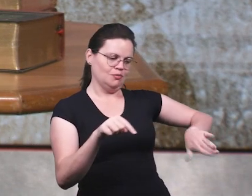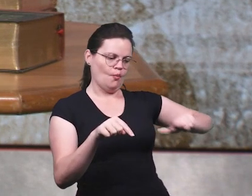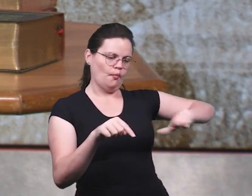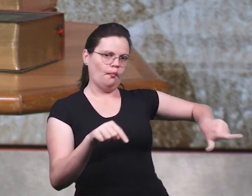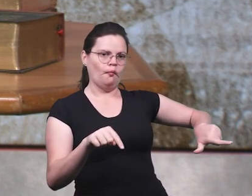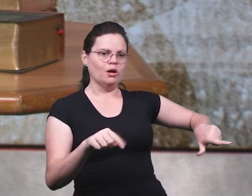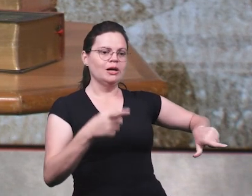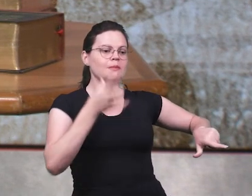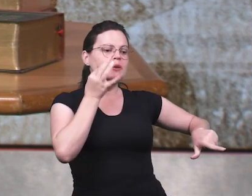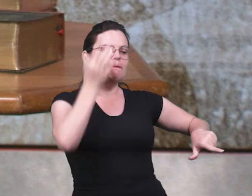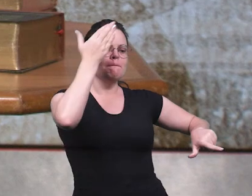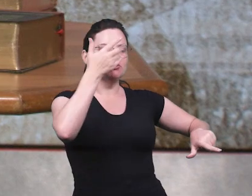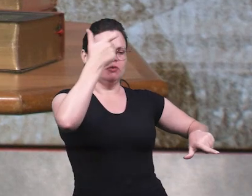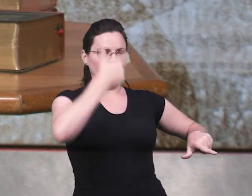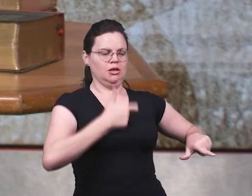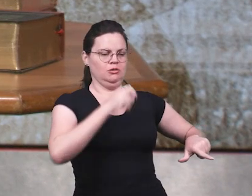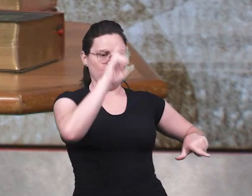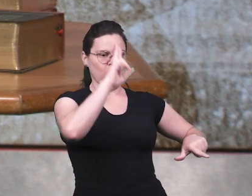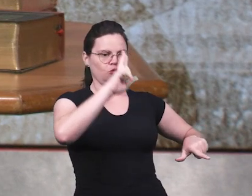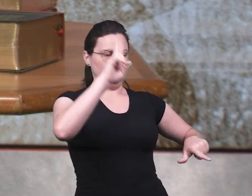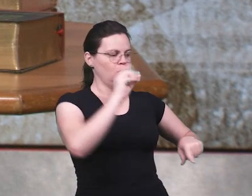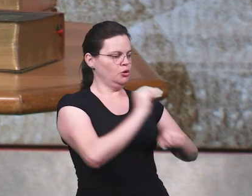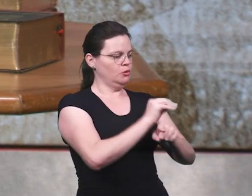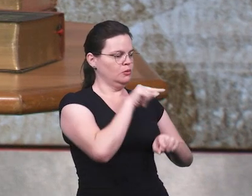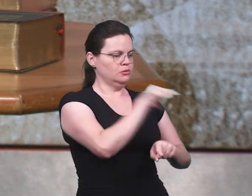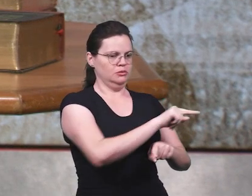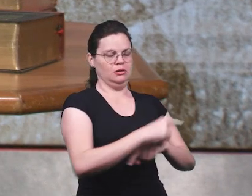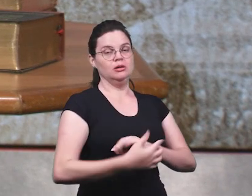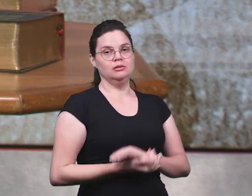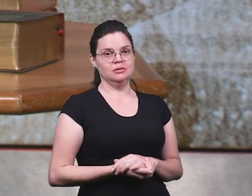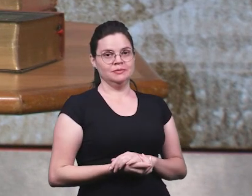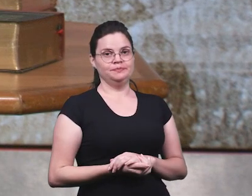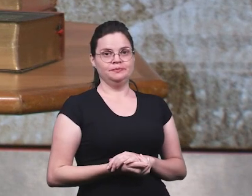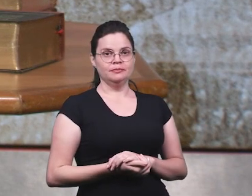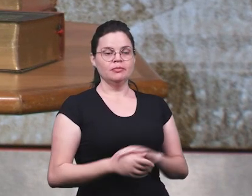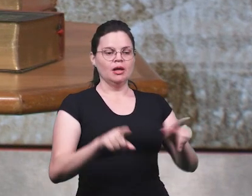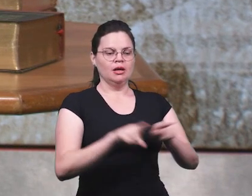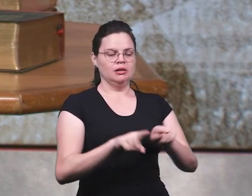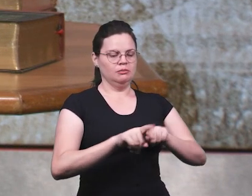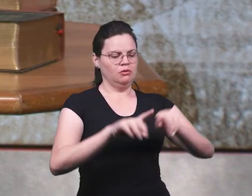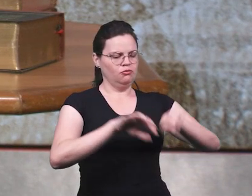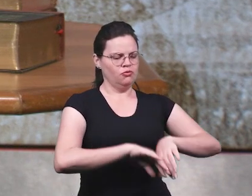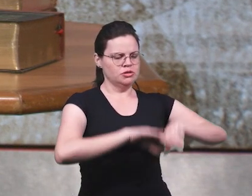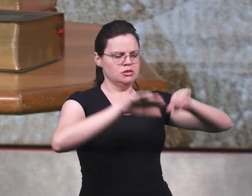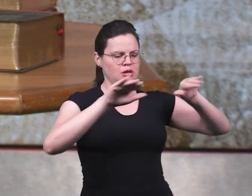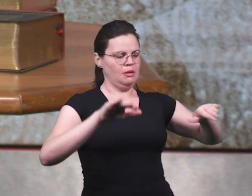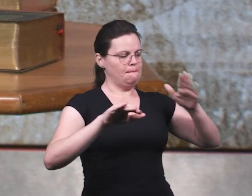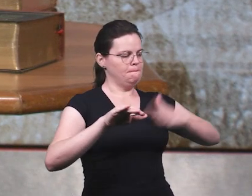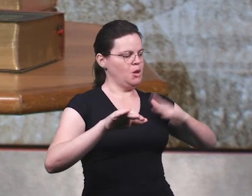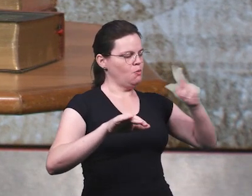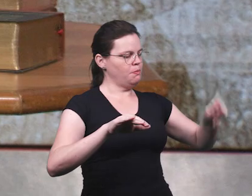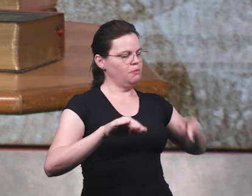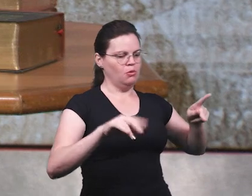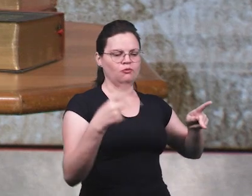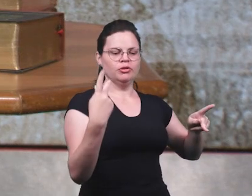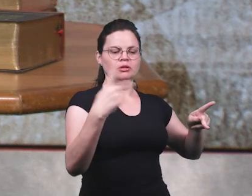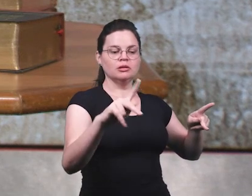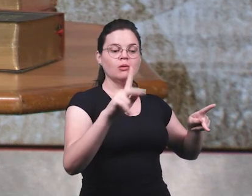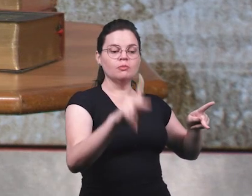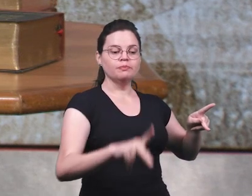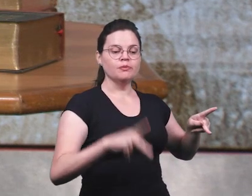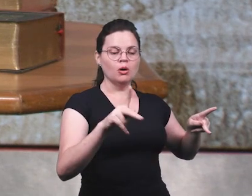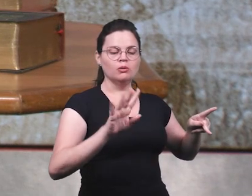o Senhor no meio desta terra. E porei separação entre o meu povo e o teu